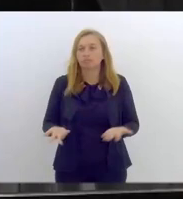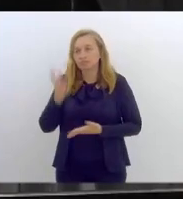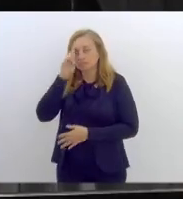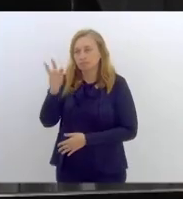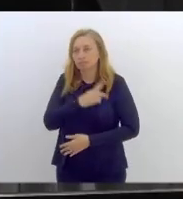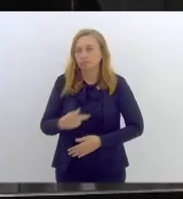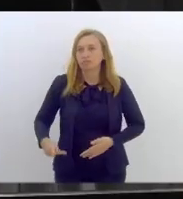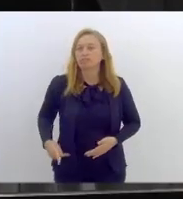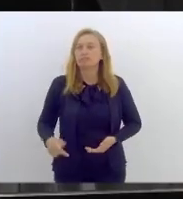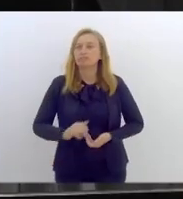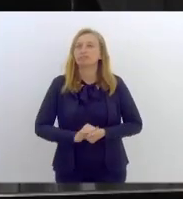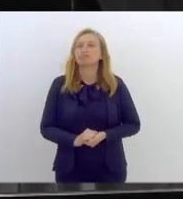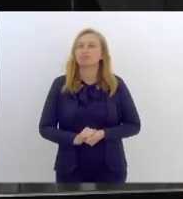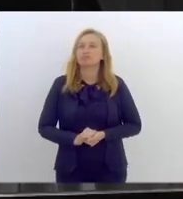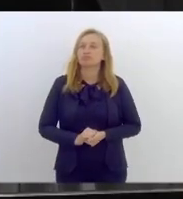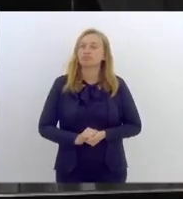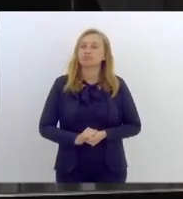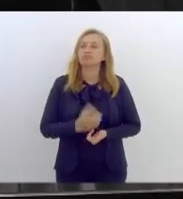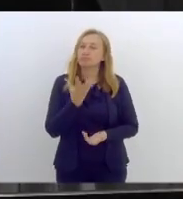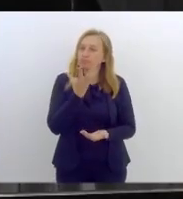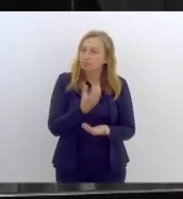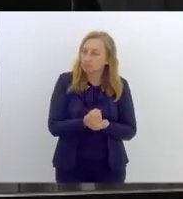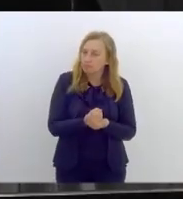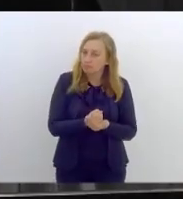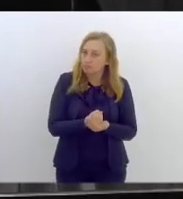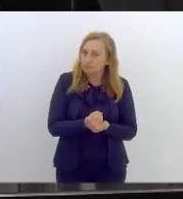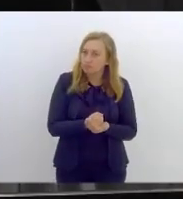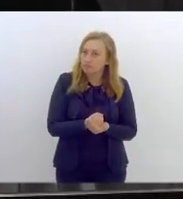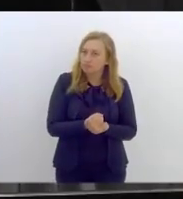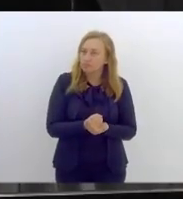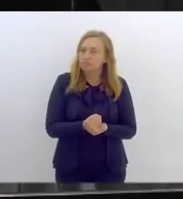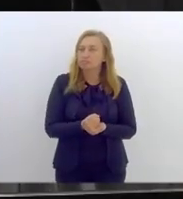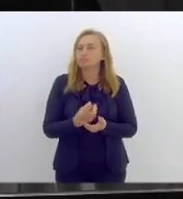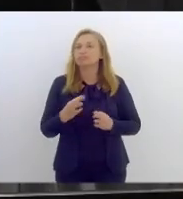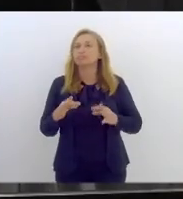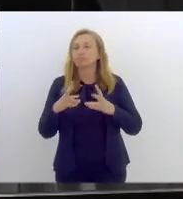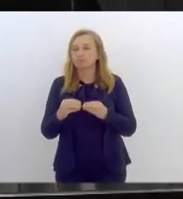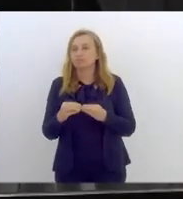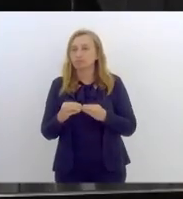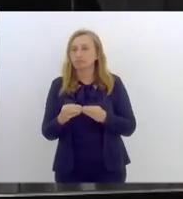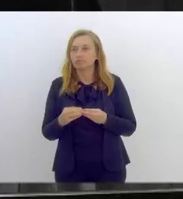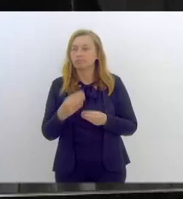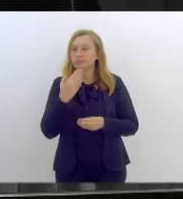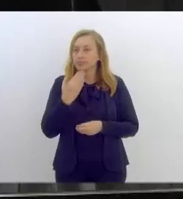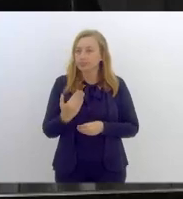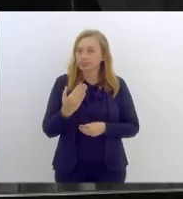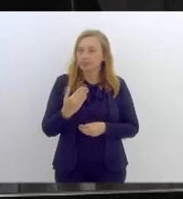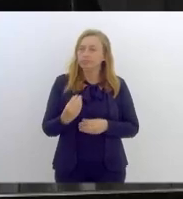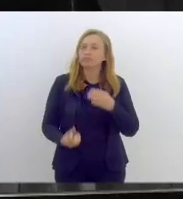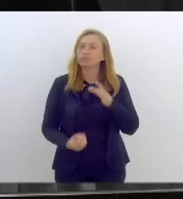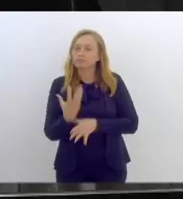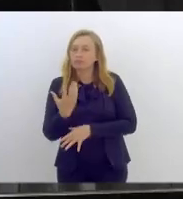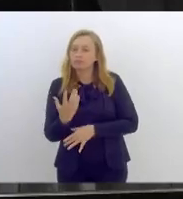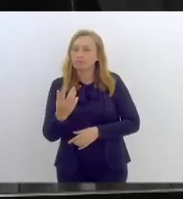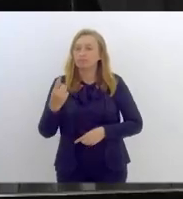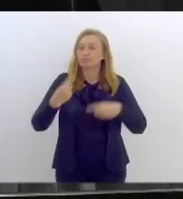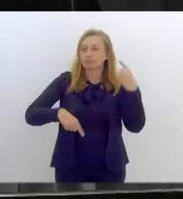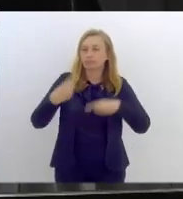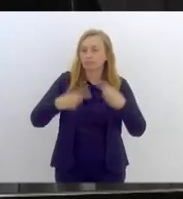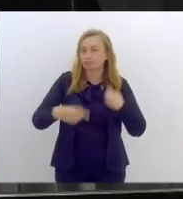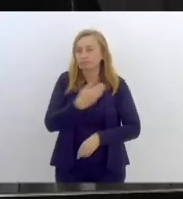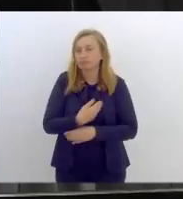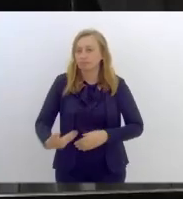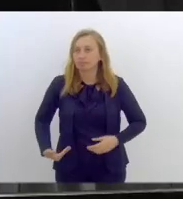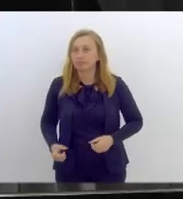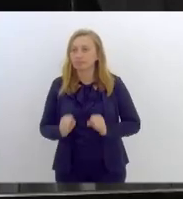aqui fica esse registro uma mais mais que isso fica o apelo para produção de políticas públicas para